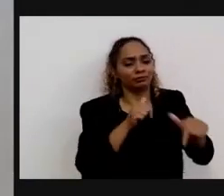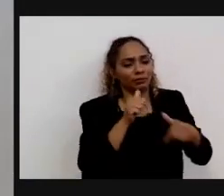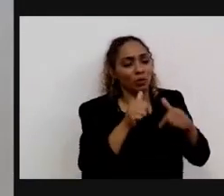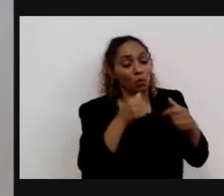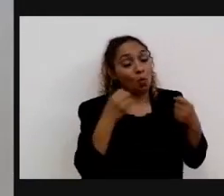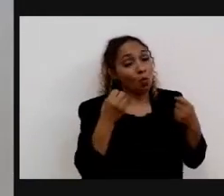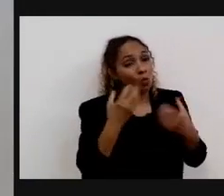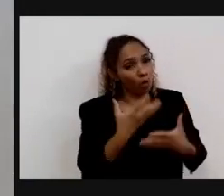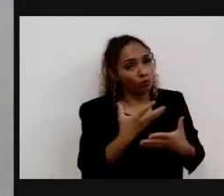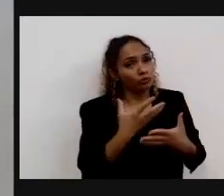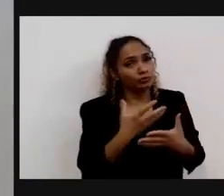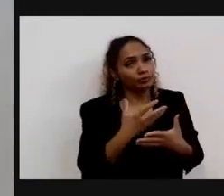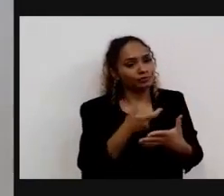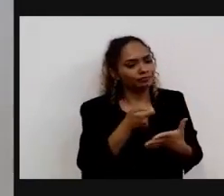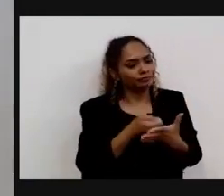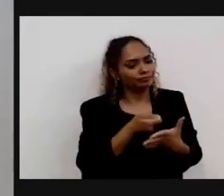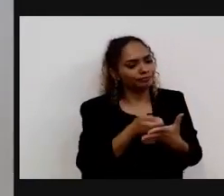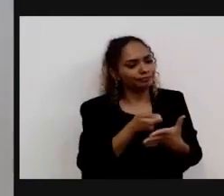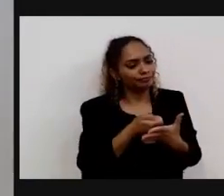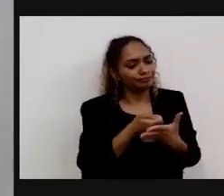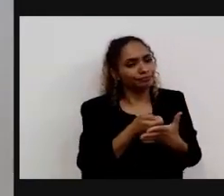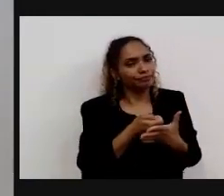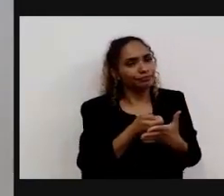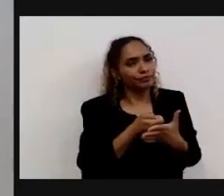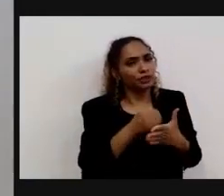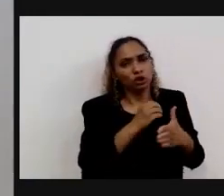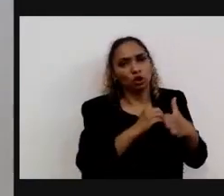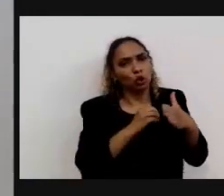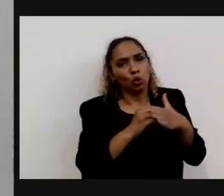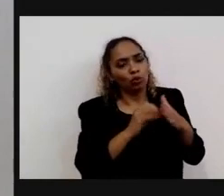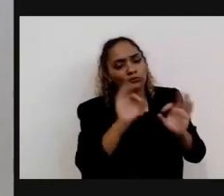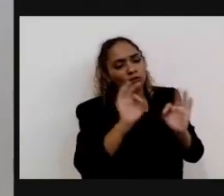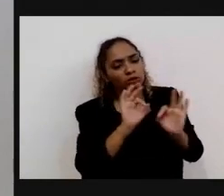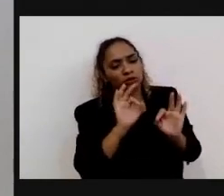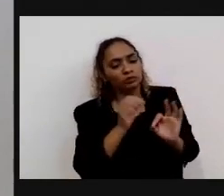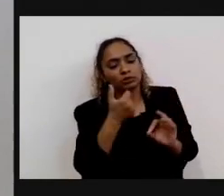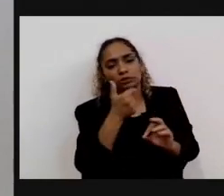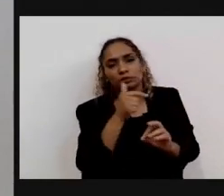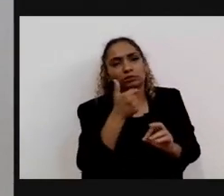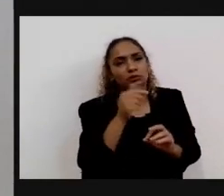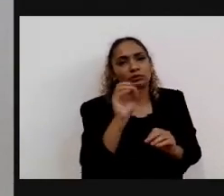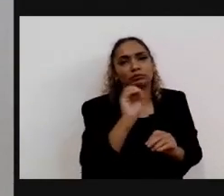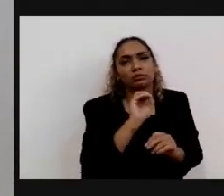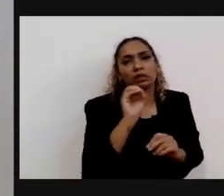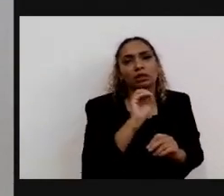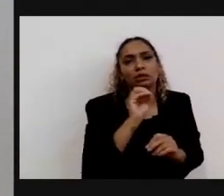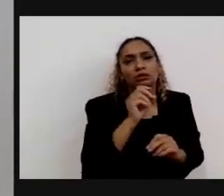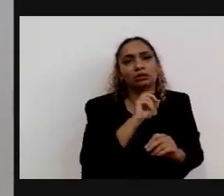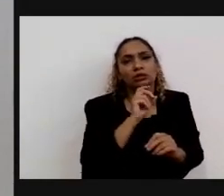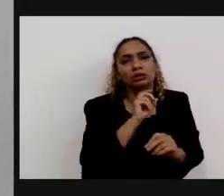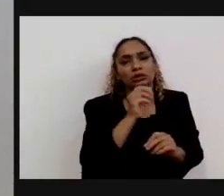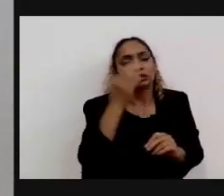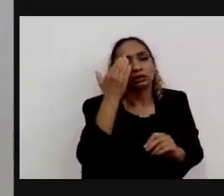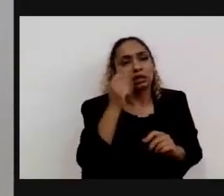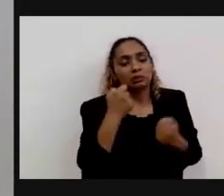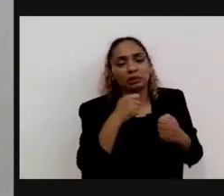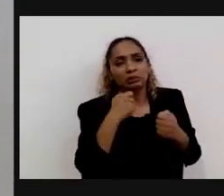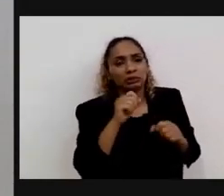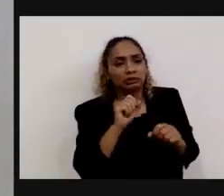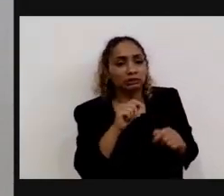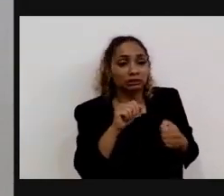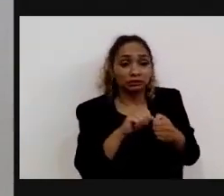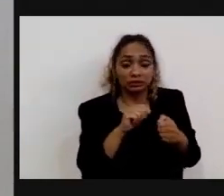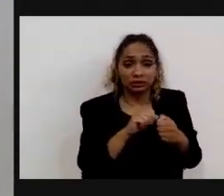Nisso porque eu acho que é muito promissor tem muitos órgãos que não tem planejamento nenhum ninguém sabe o que que você tem que entregar